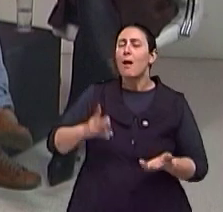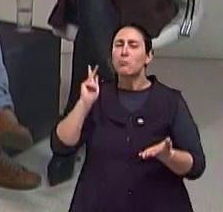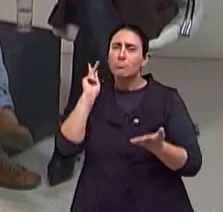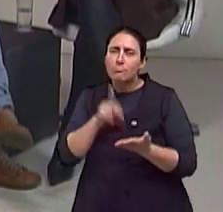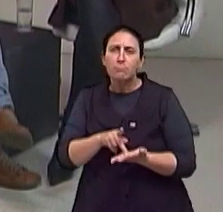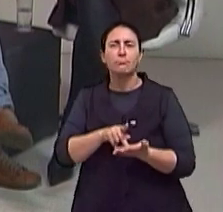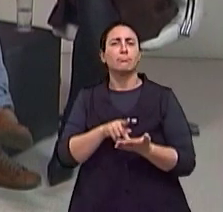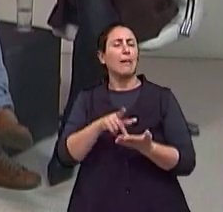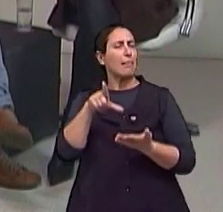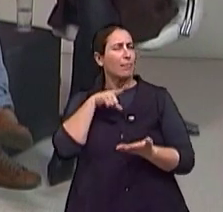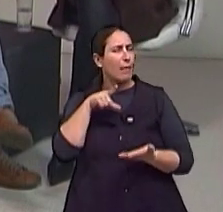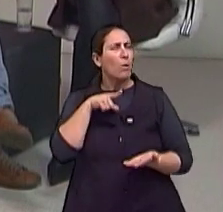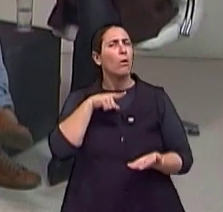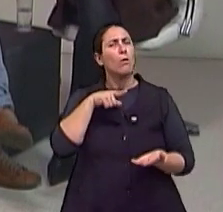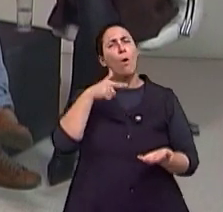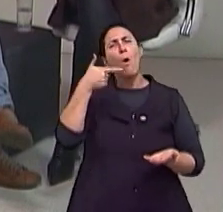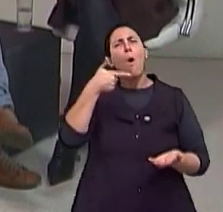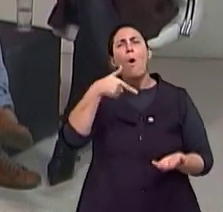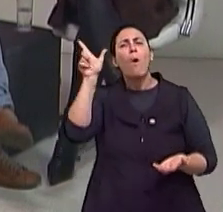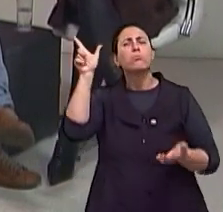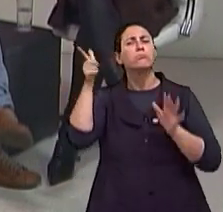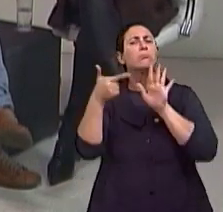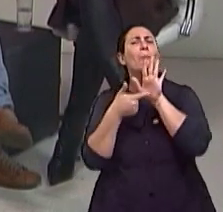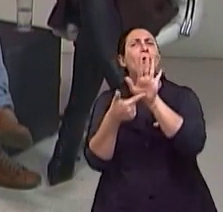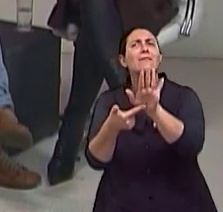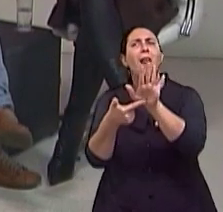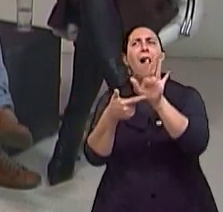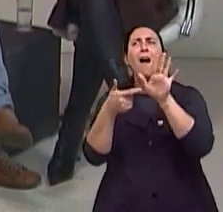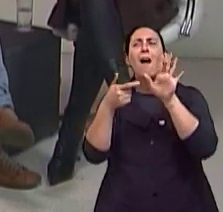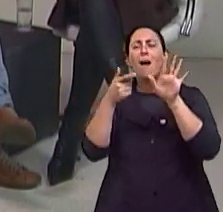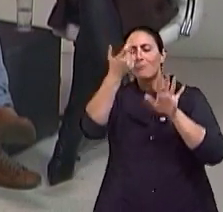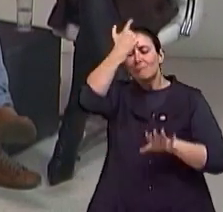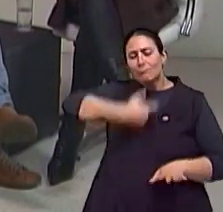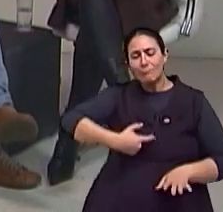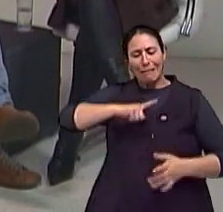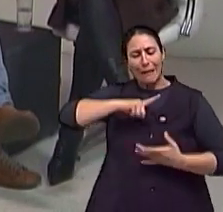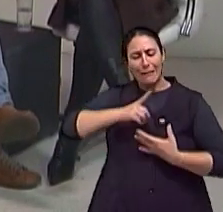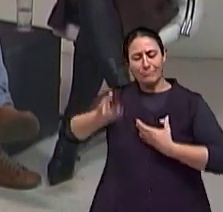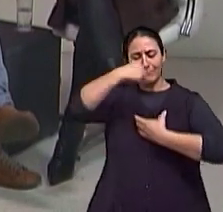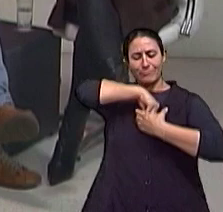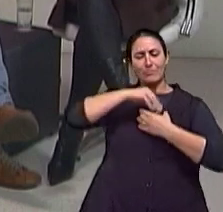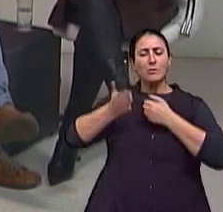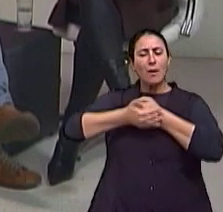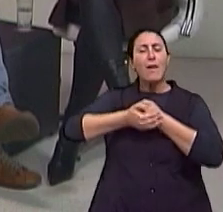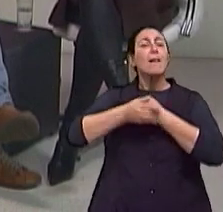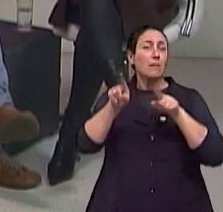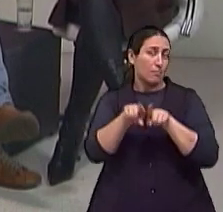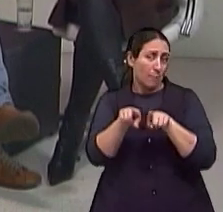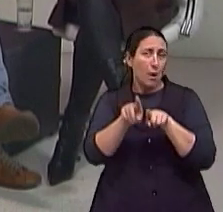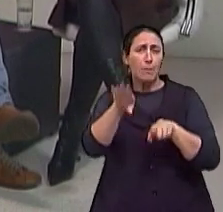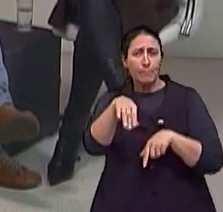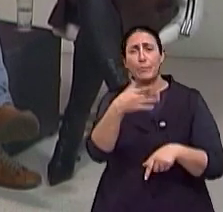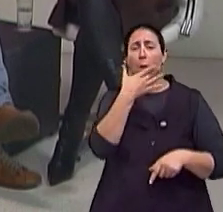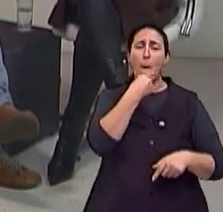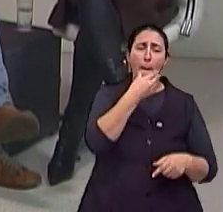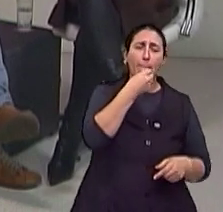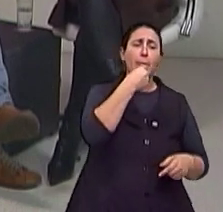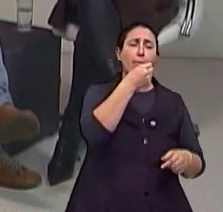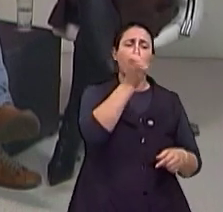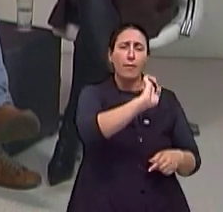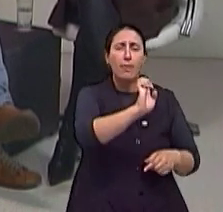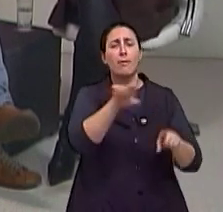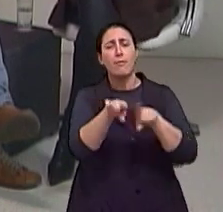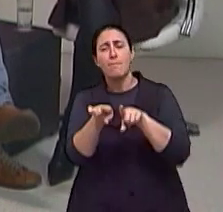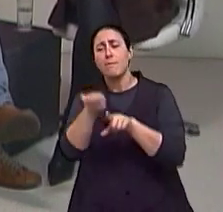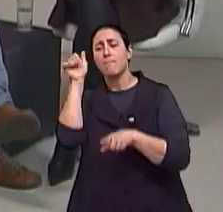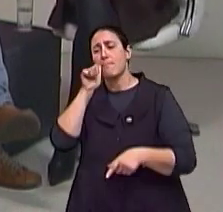realidade, tem outra espontaneidade que precisa ser mostrada, que é de casais, tanto homens, mais mulheres, eu vejo